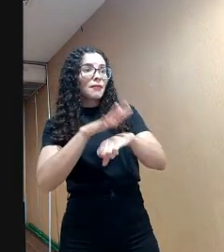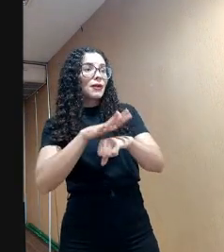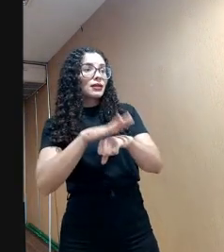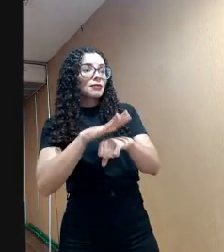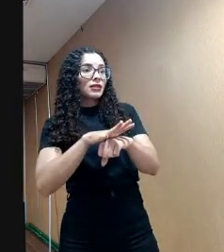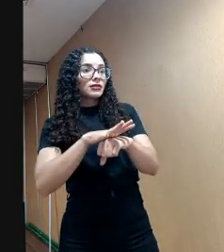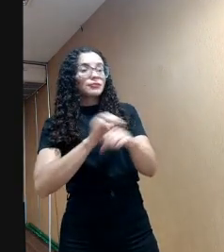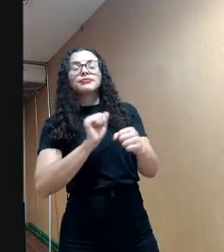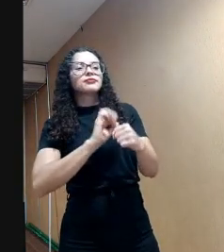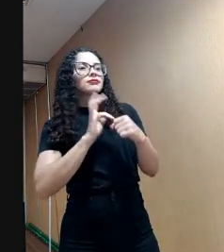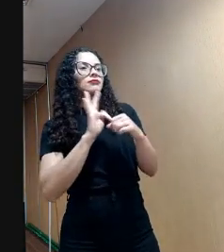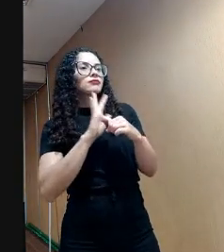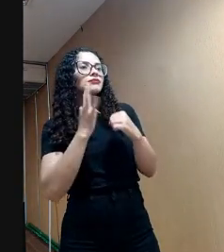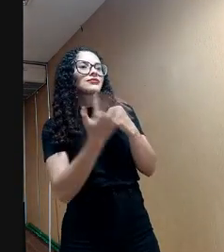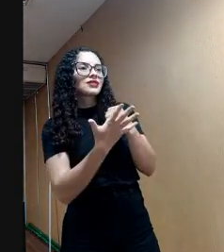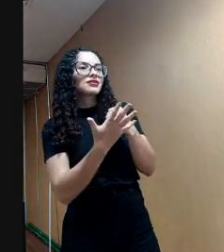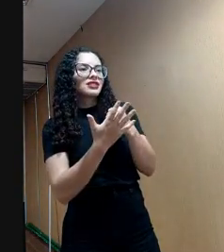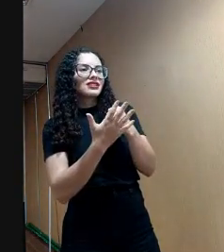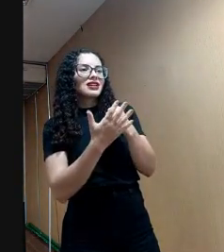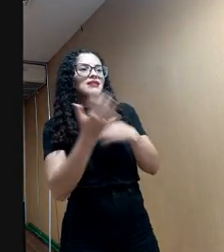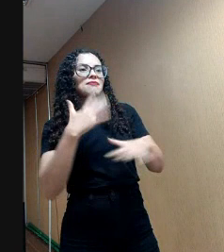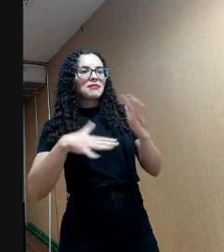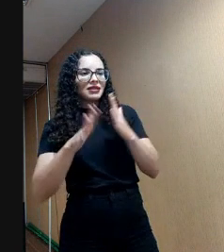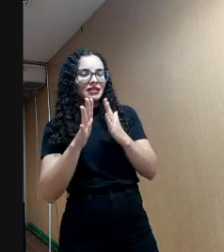a matemática estava presente,